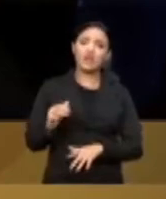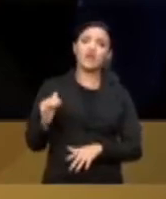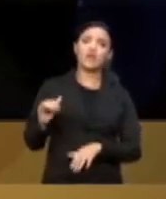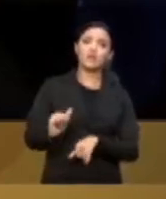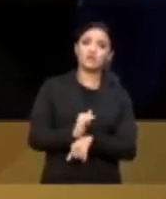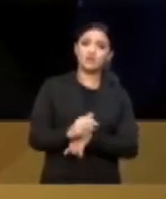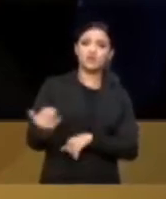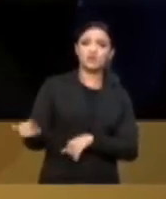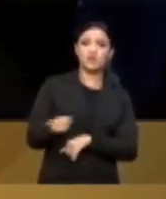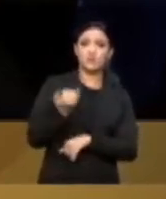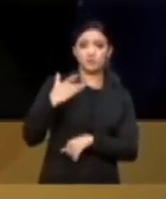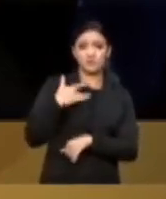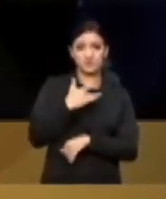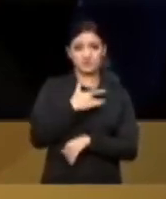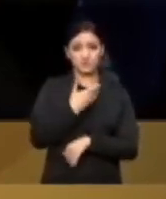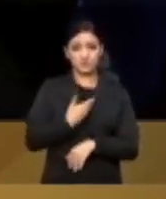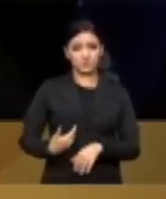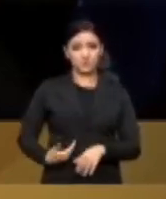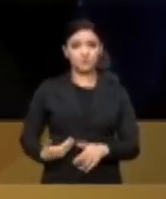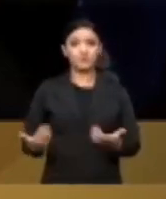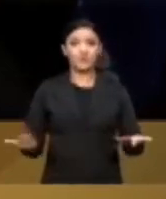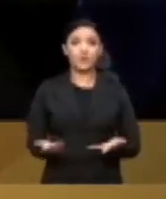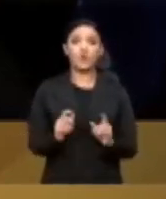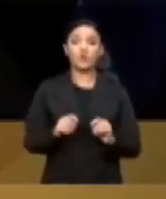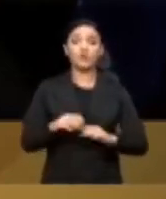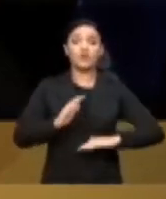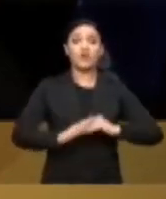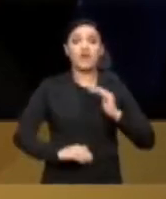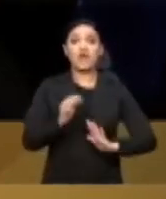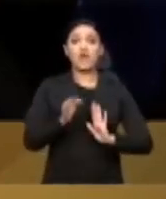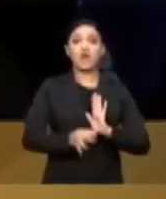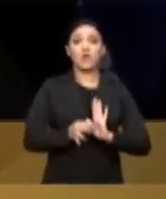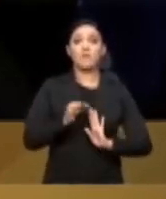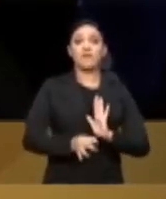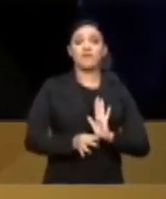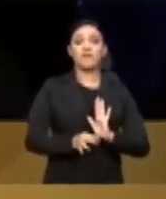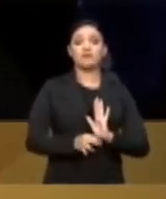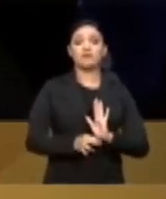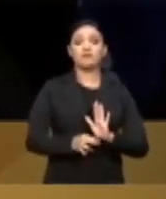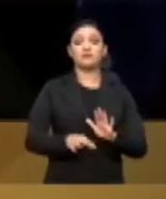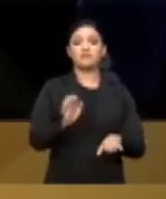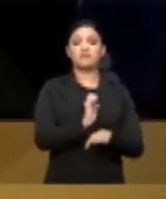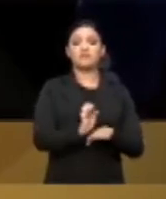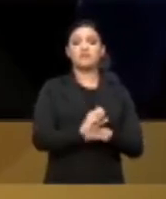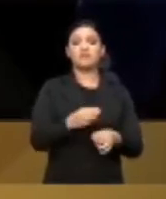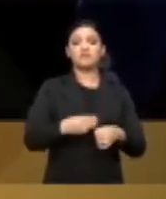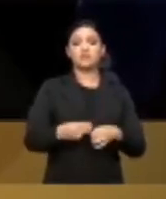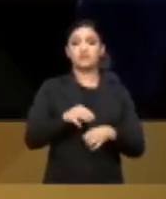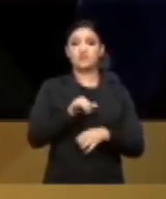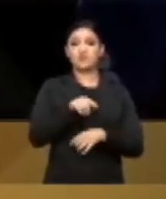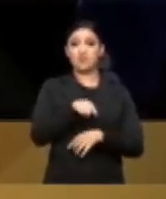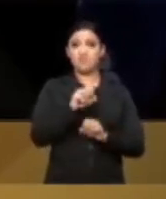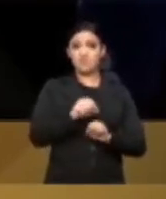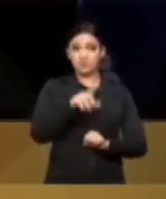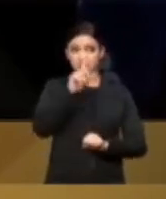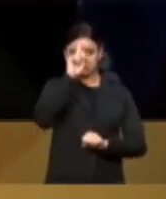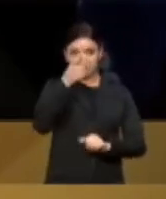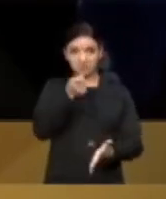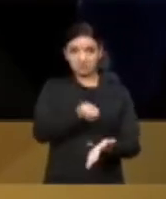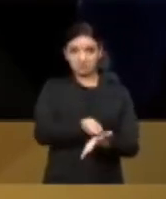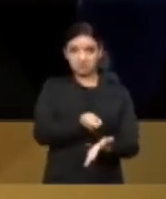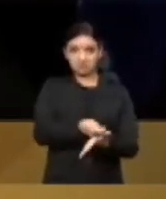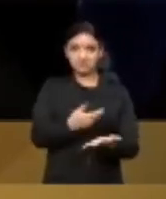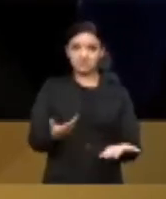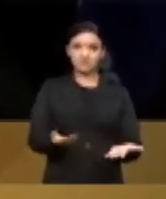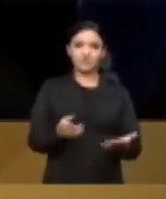agora nas questões em torno da competência dos estados e municípios para determinar a vacinação compulsória, o que é